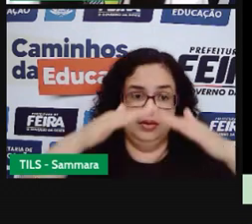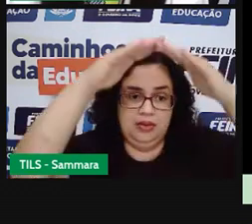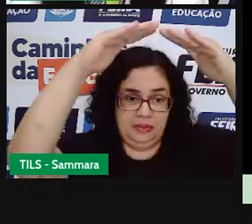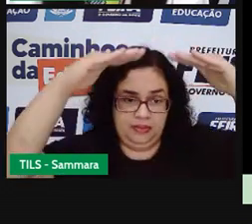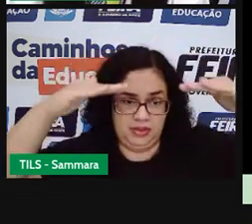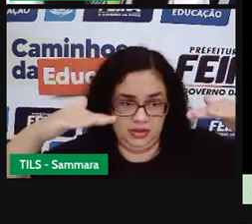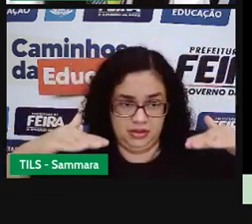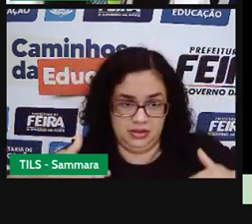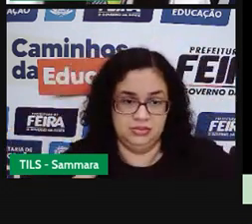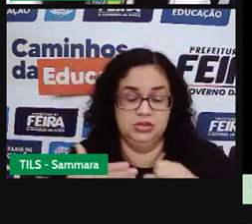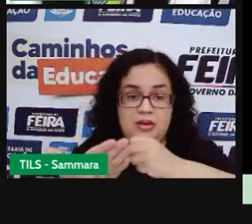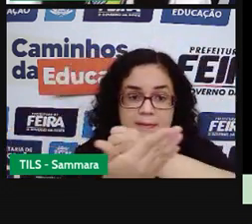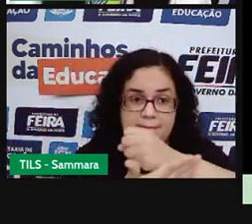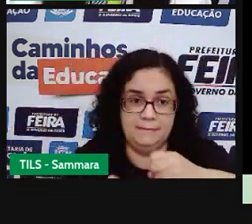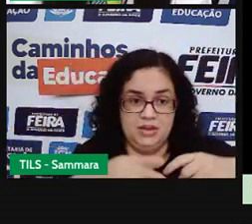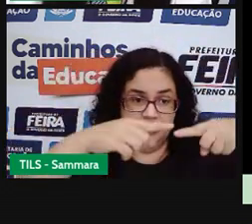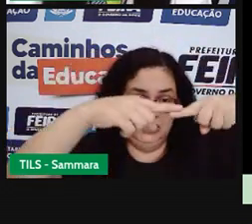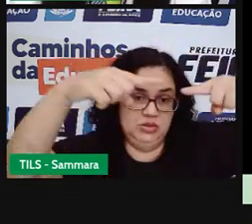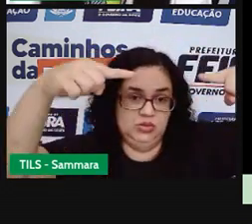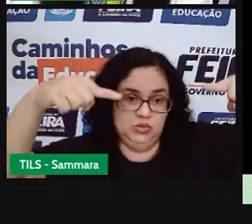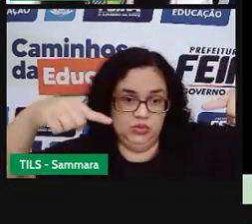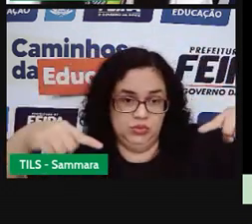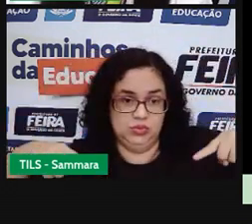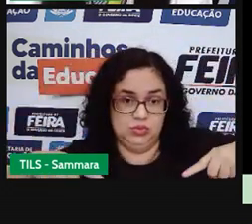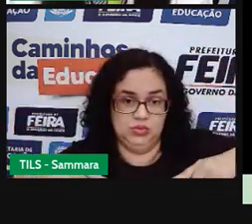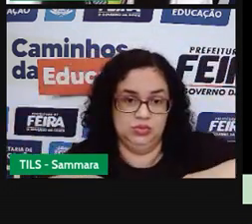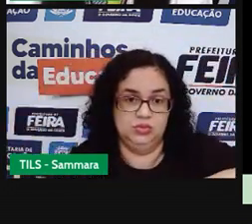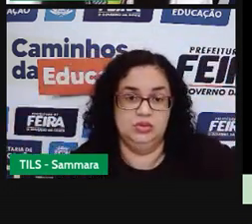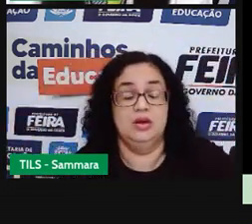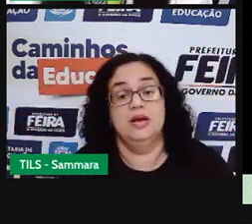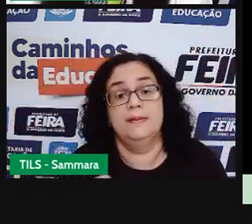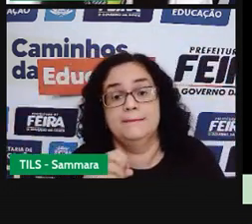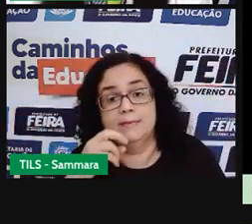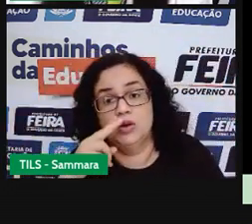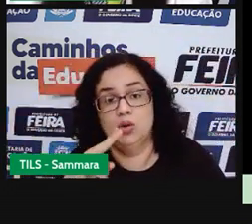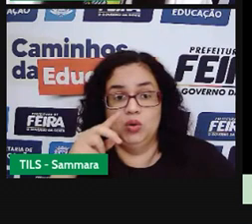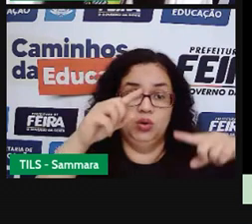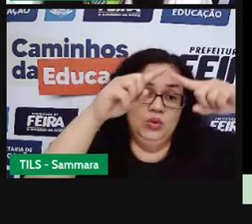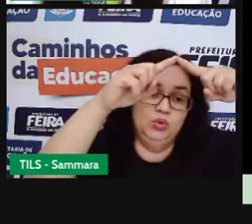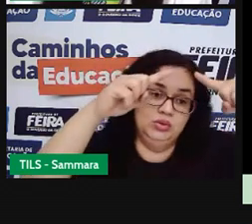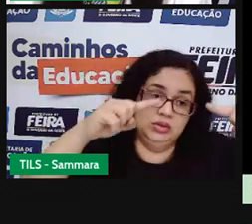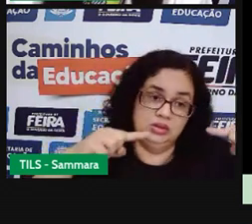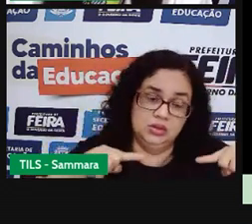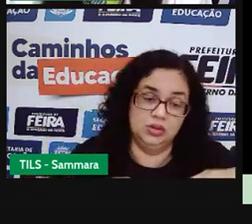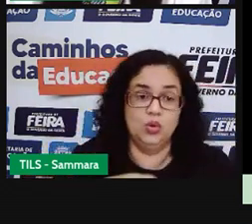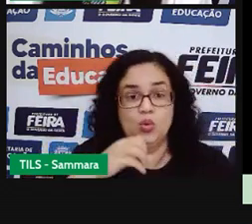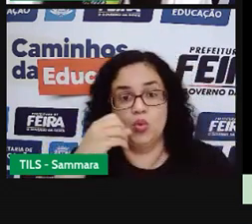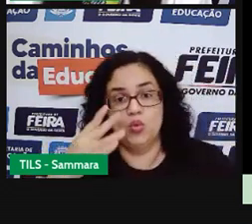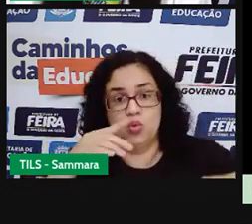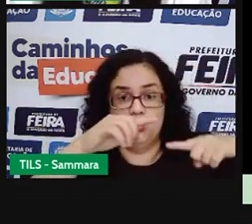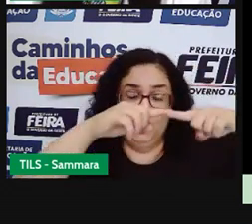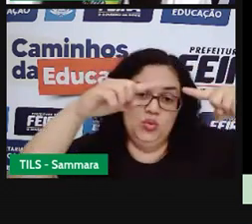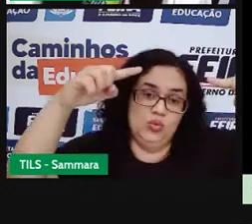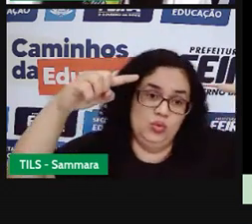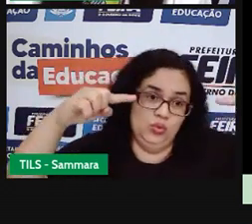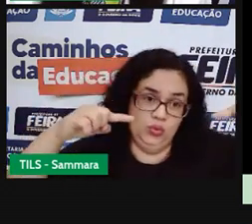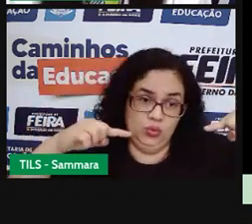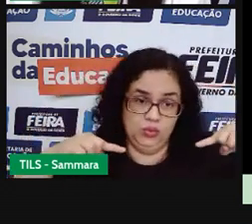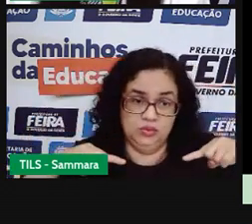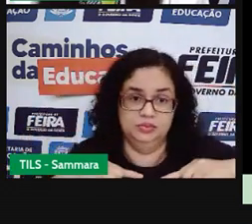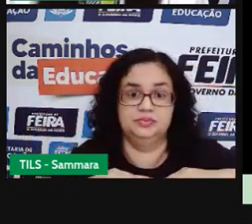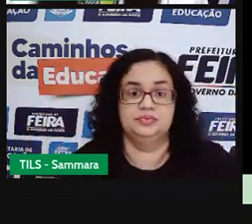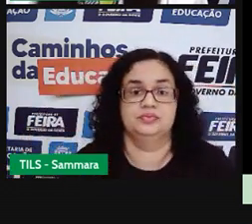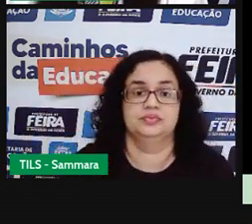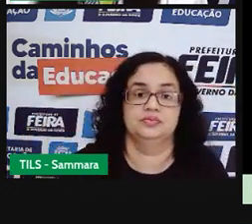aparecer com base triangular Pois é se ela aparecer com como pirâmide de base triangular a